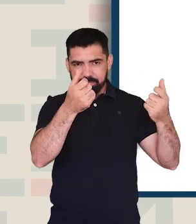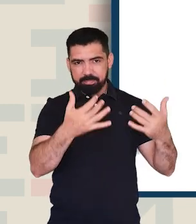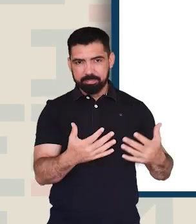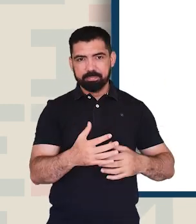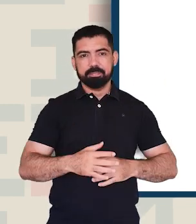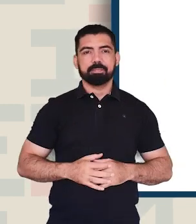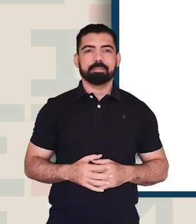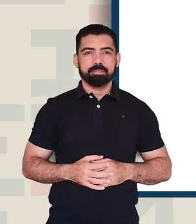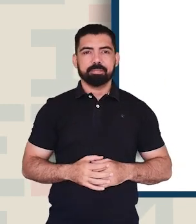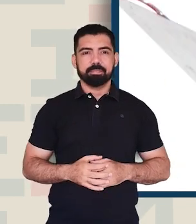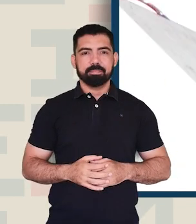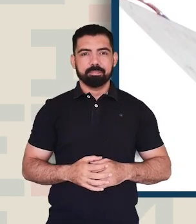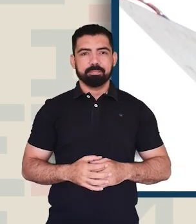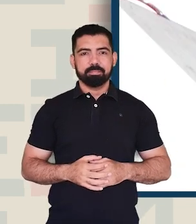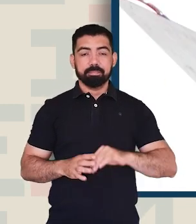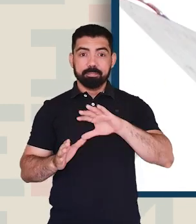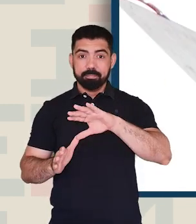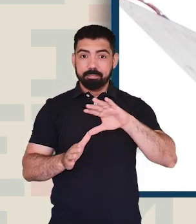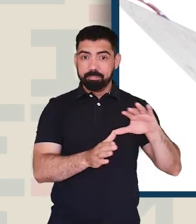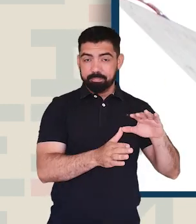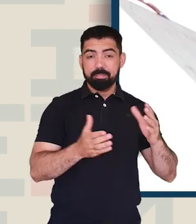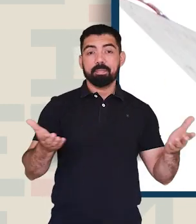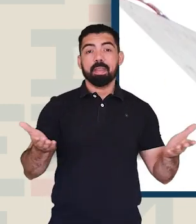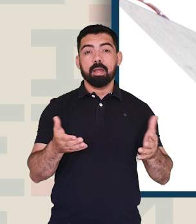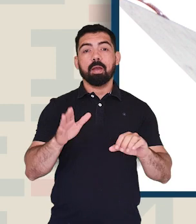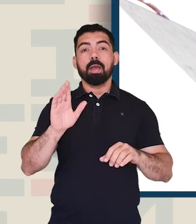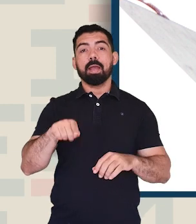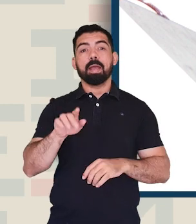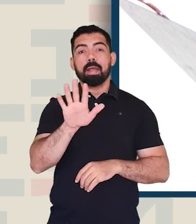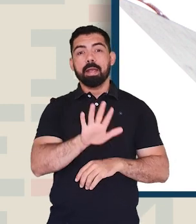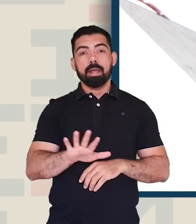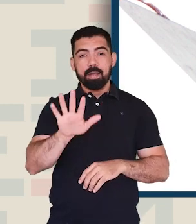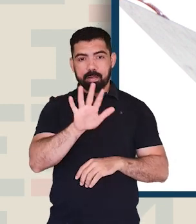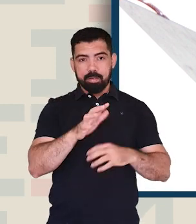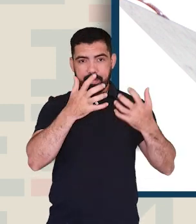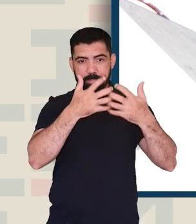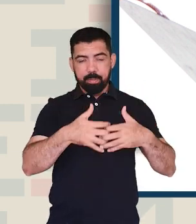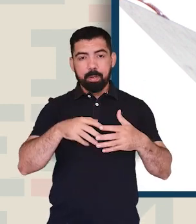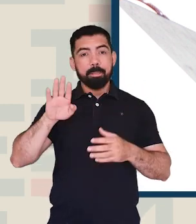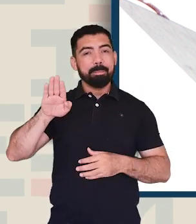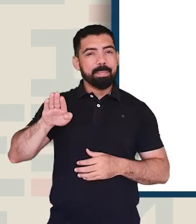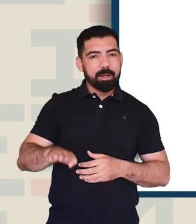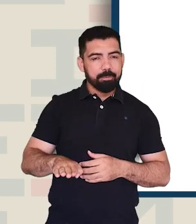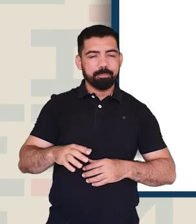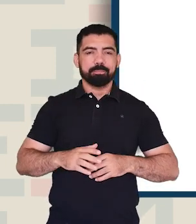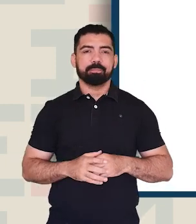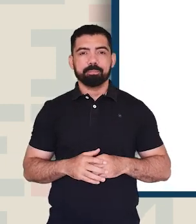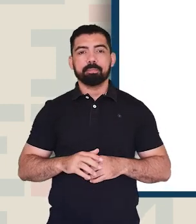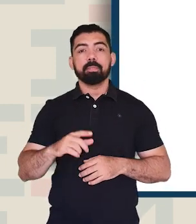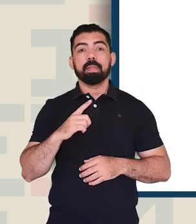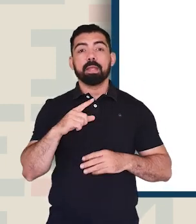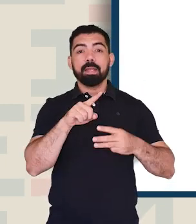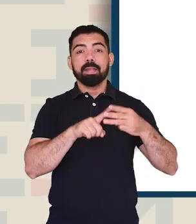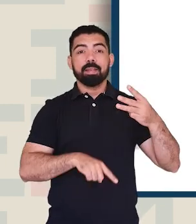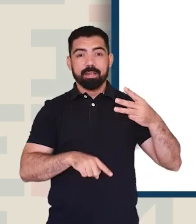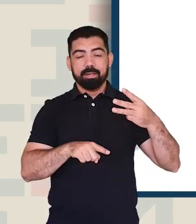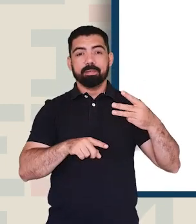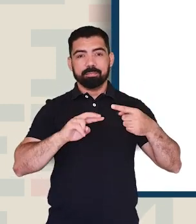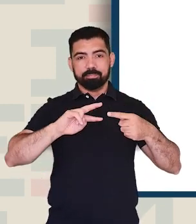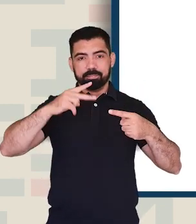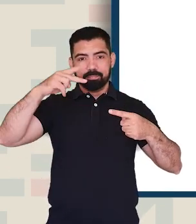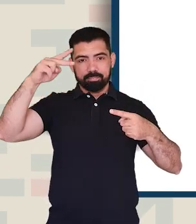explicadinho. Vamos seguir agora para os campos harmônicos menores. Pronto, campo harmônico menor, a gente tem 3